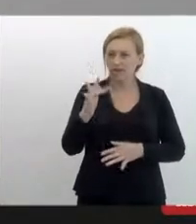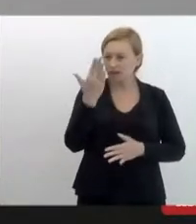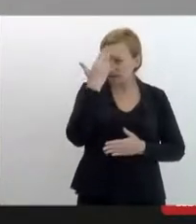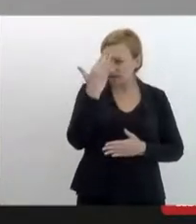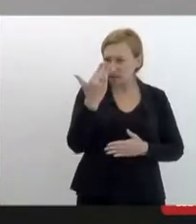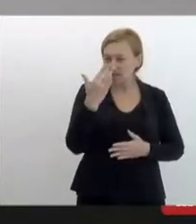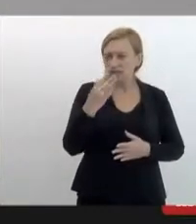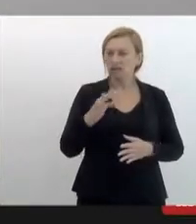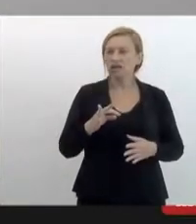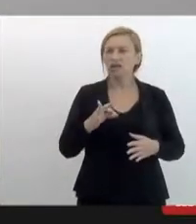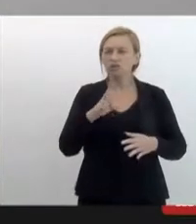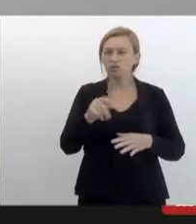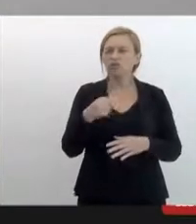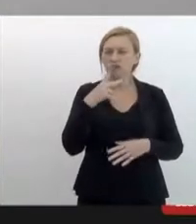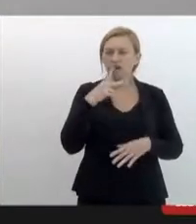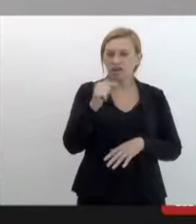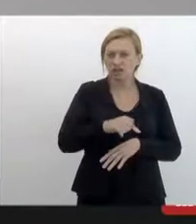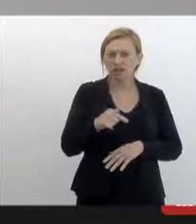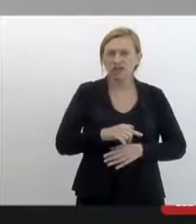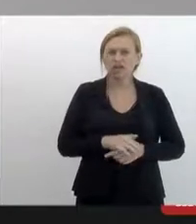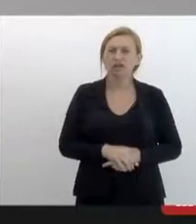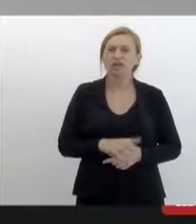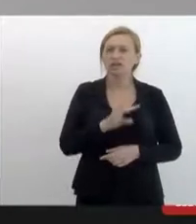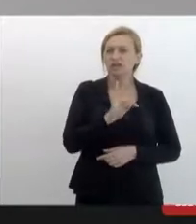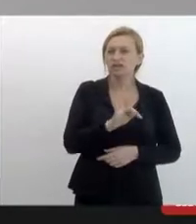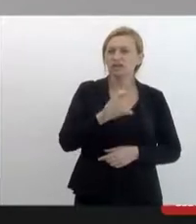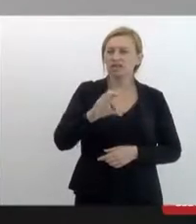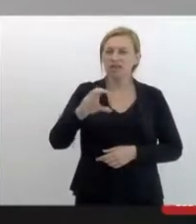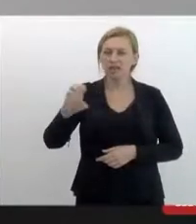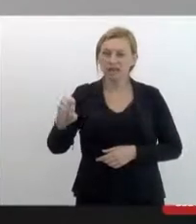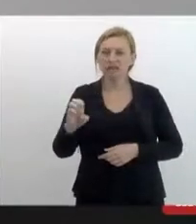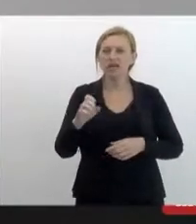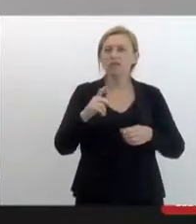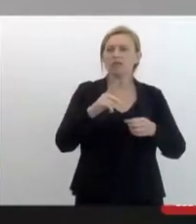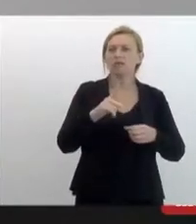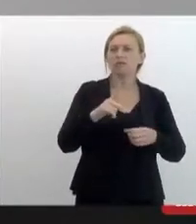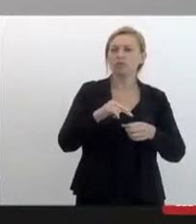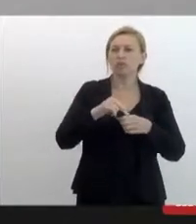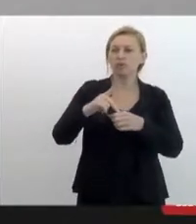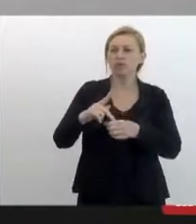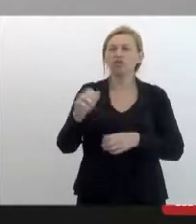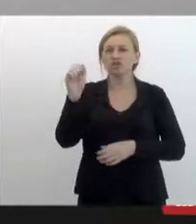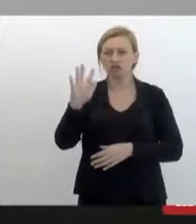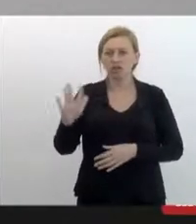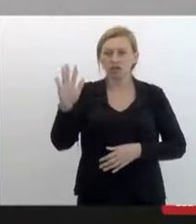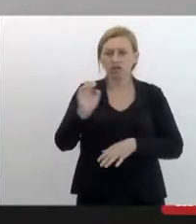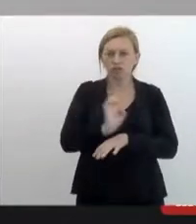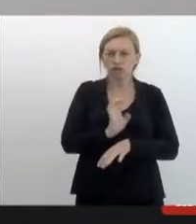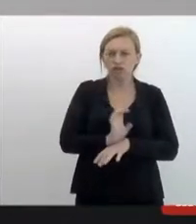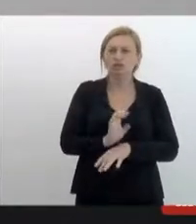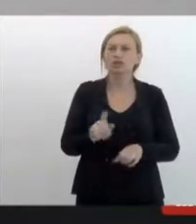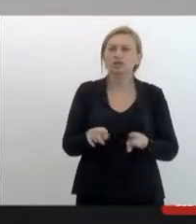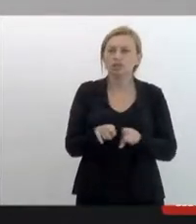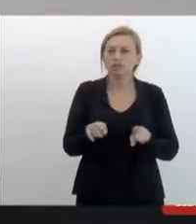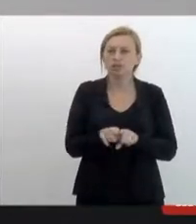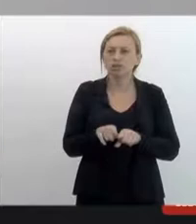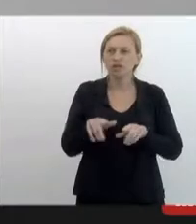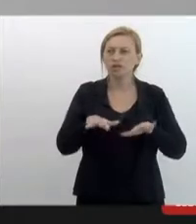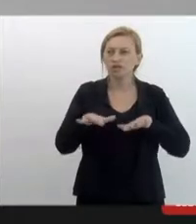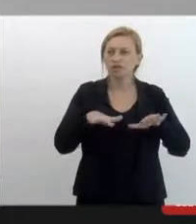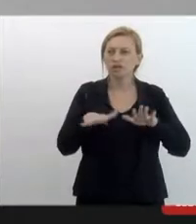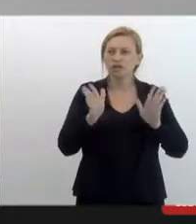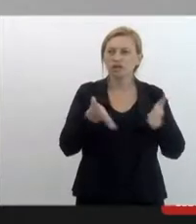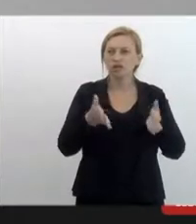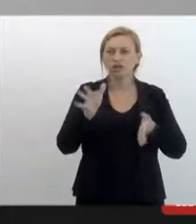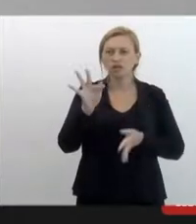que foram feitas aqui pelo TCE, pela Procuradoria Geral do Estado e também a manifestação agora